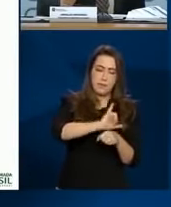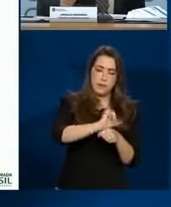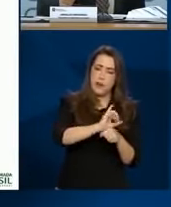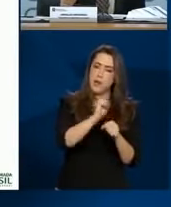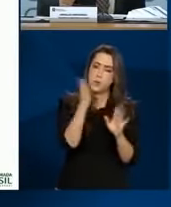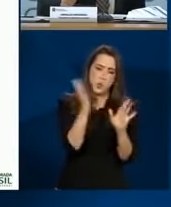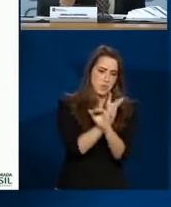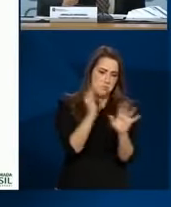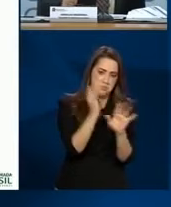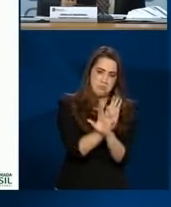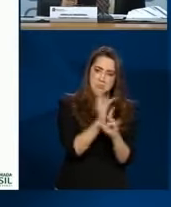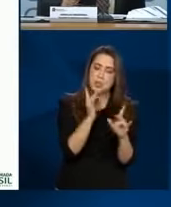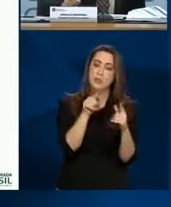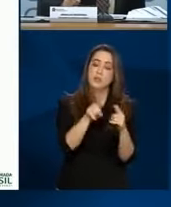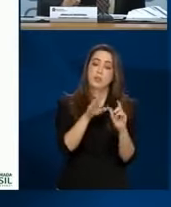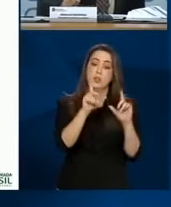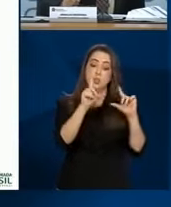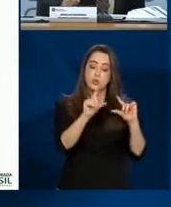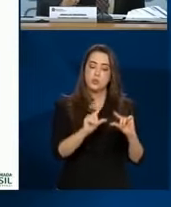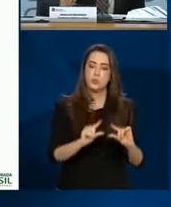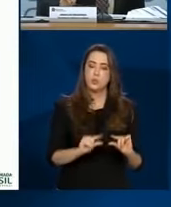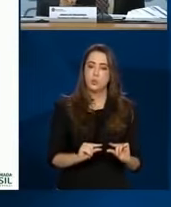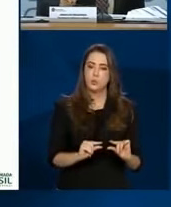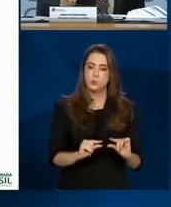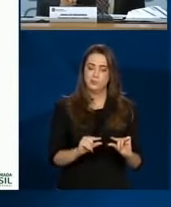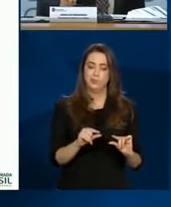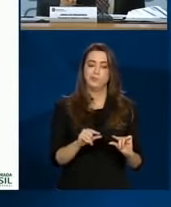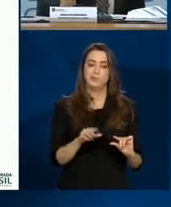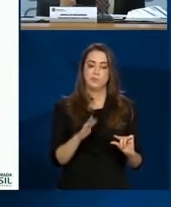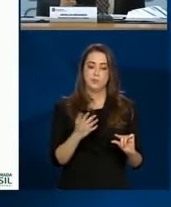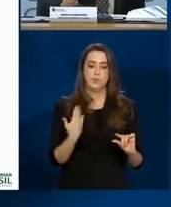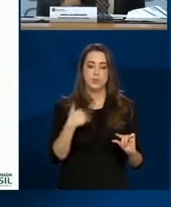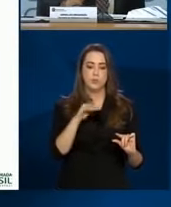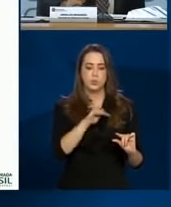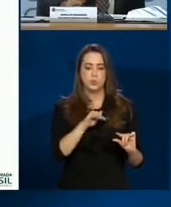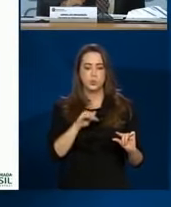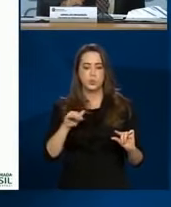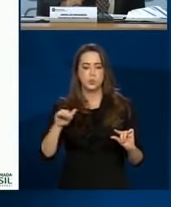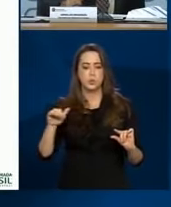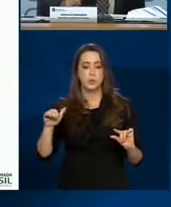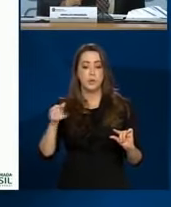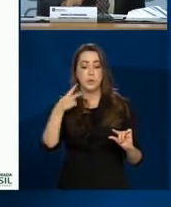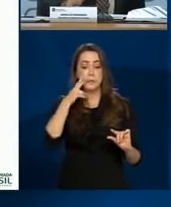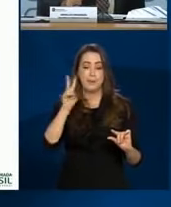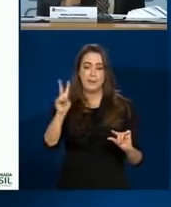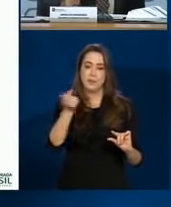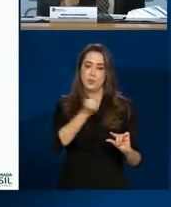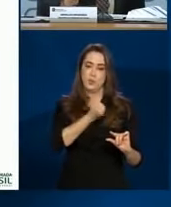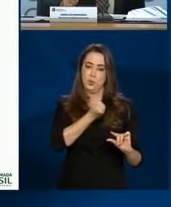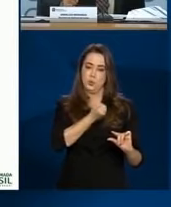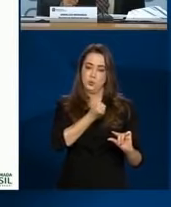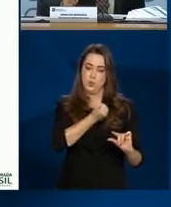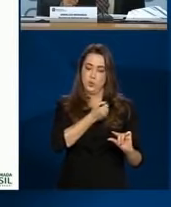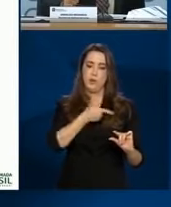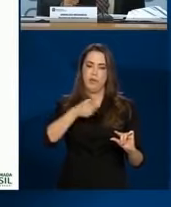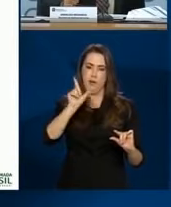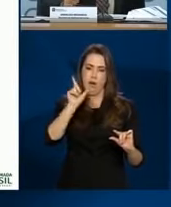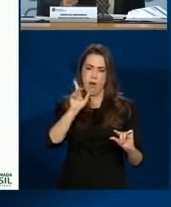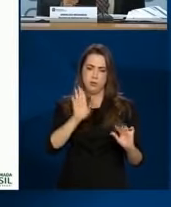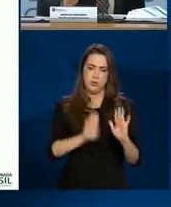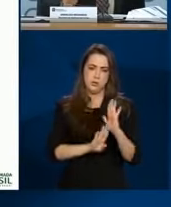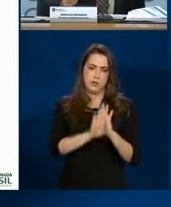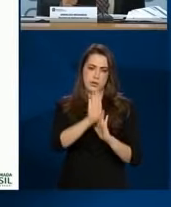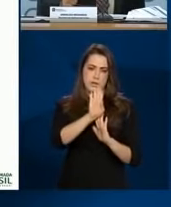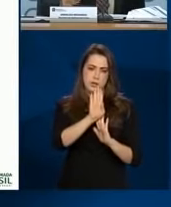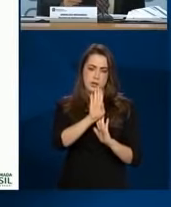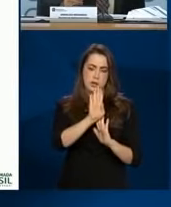houve uma estabilização entre a 30ª e a 31ª, e o número de óbito que vinha crescendo na região